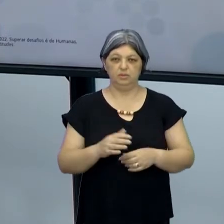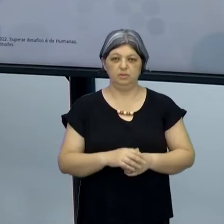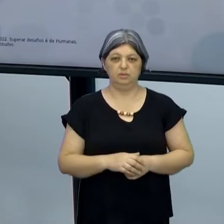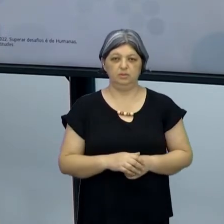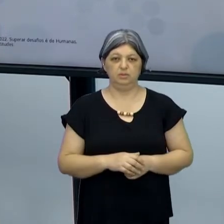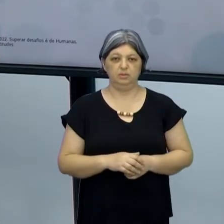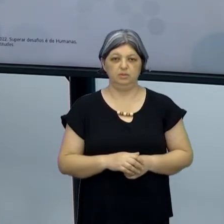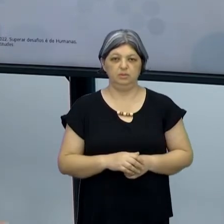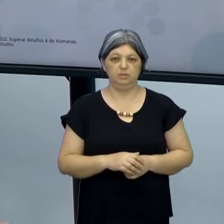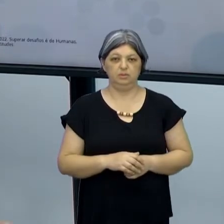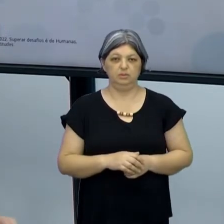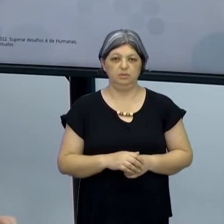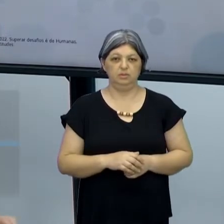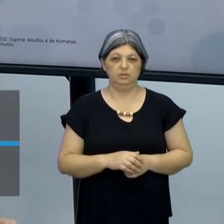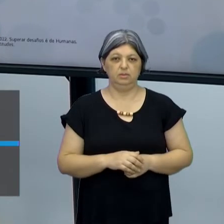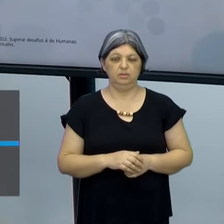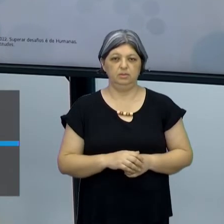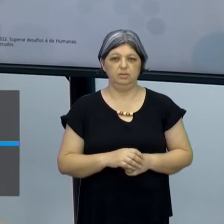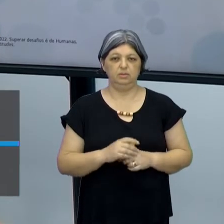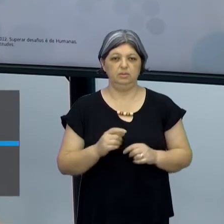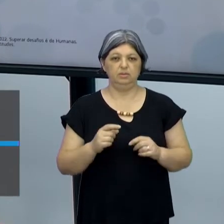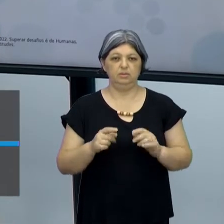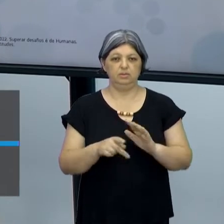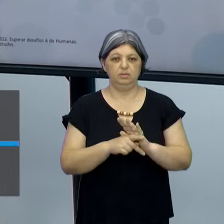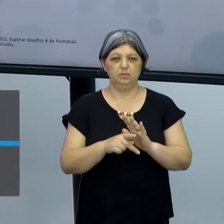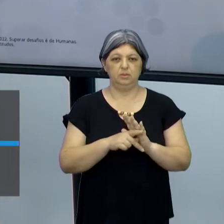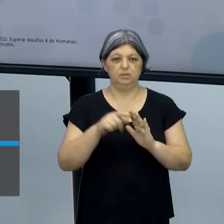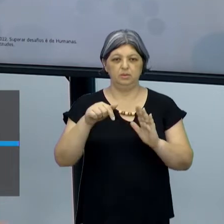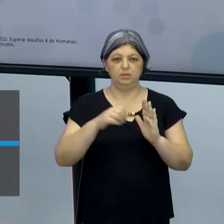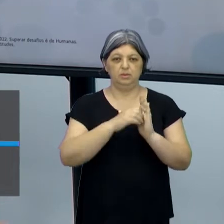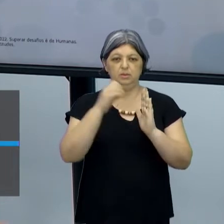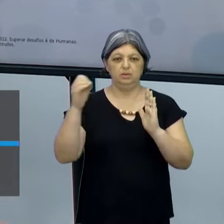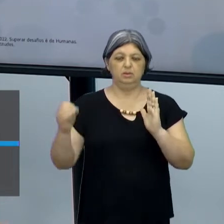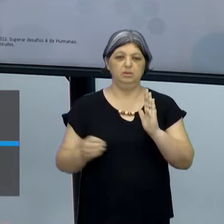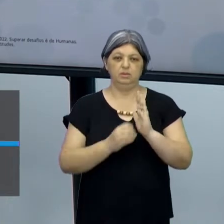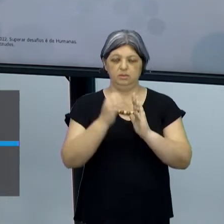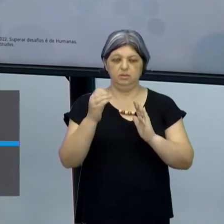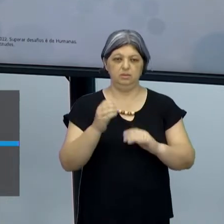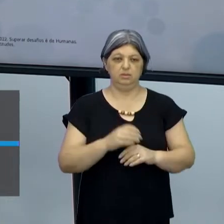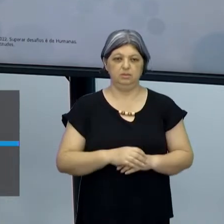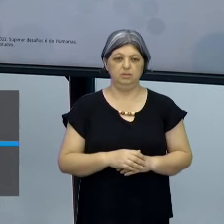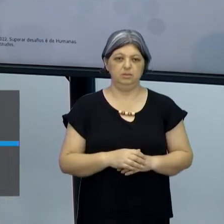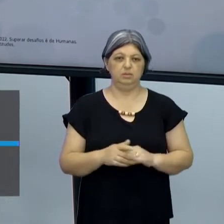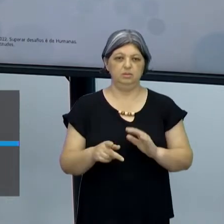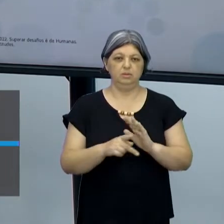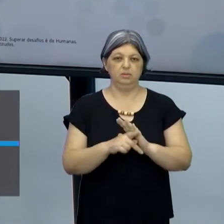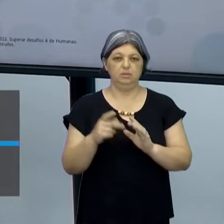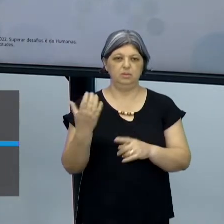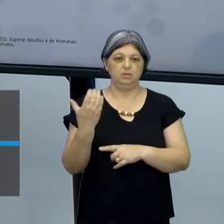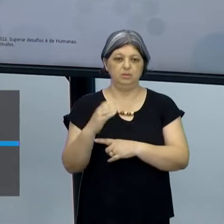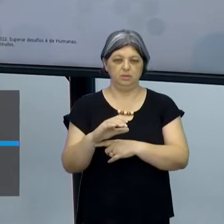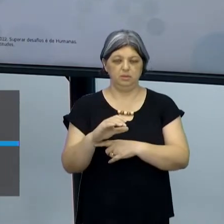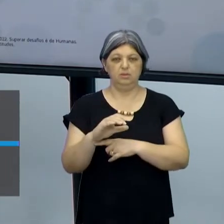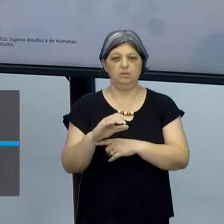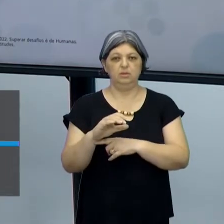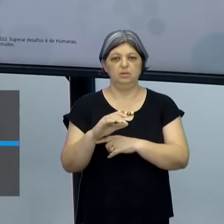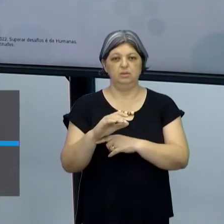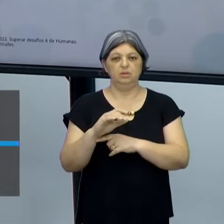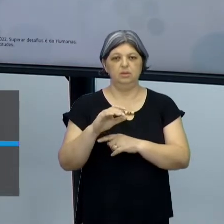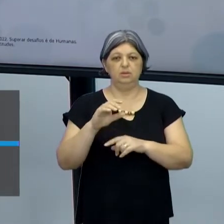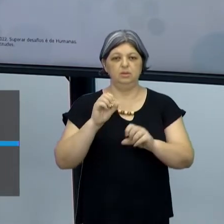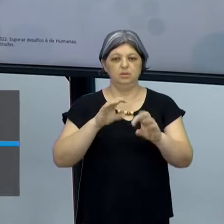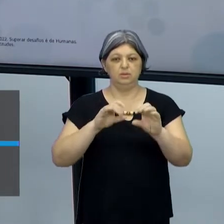do nosso novo canal aí, né, do Centro de Mídias, que é o canal de educação antirracista,